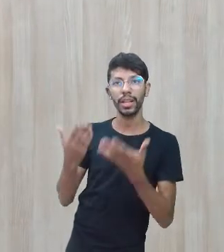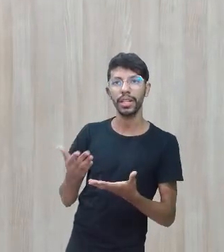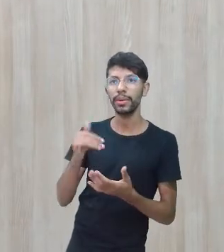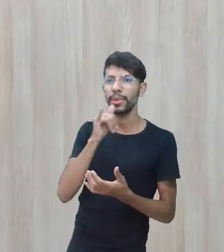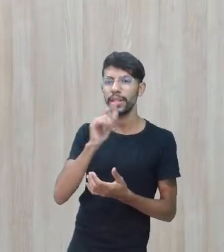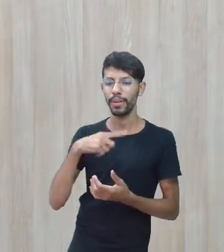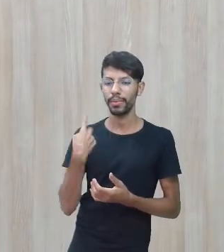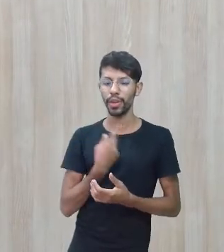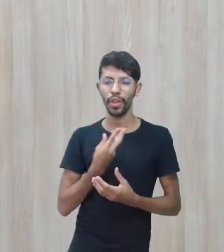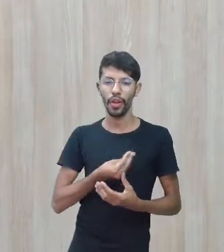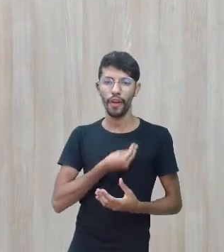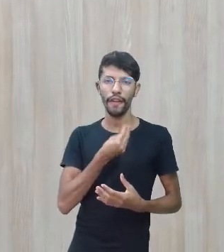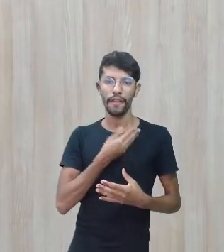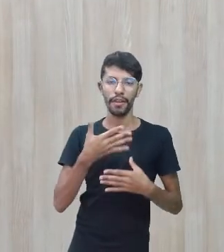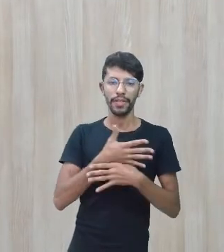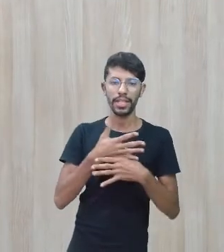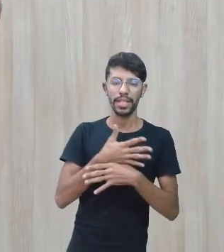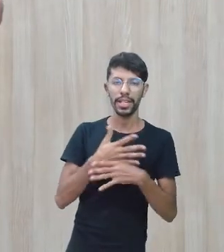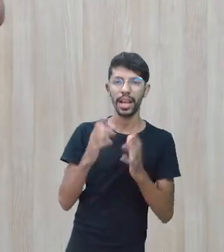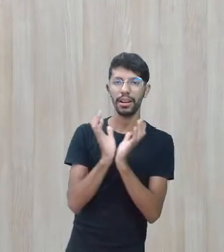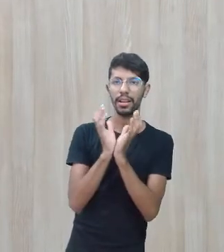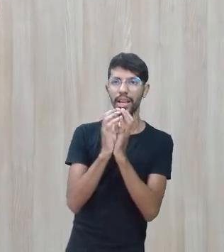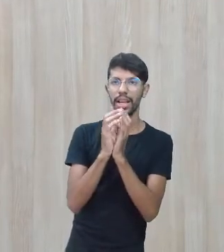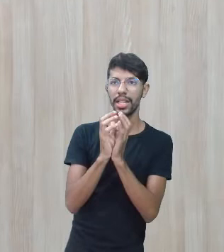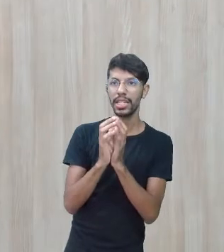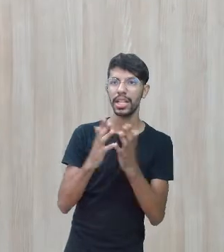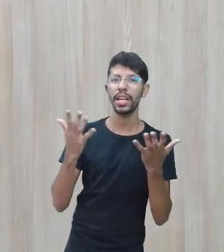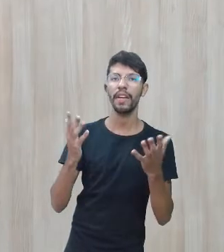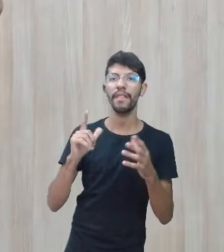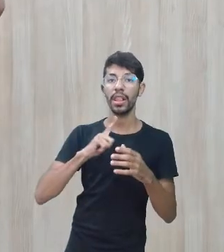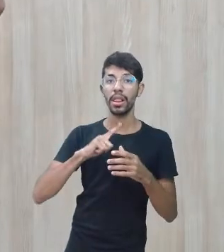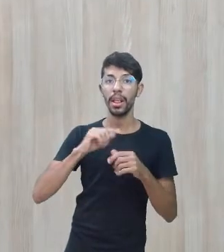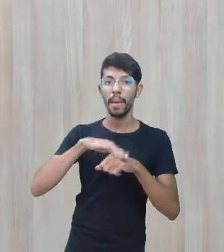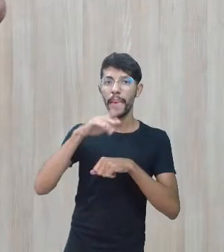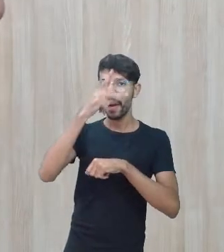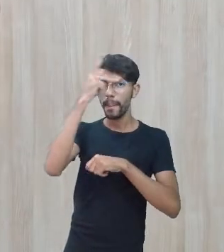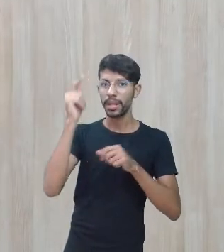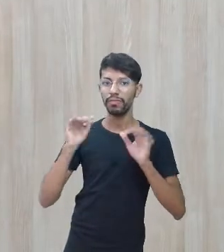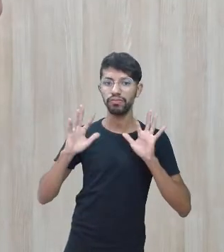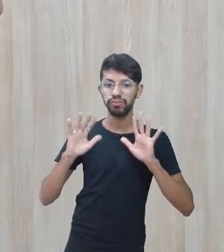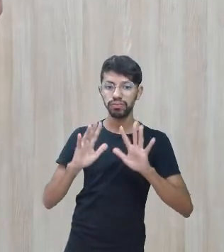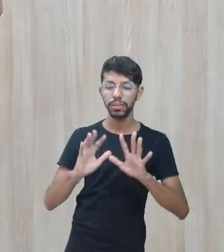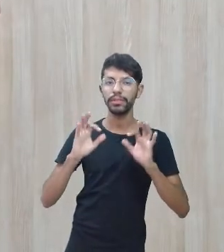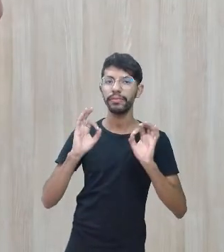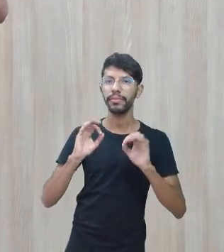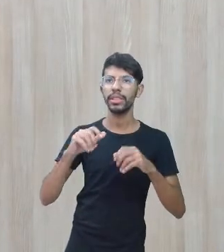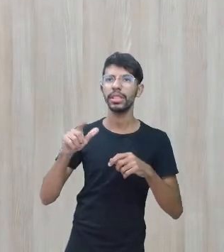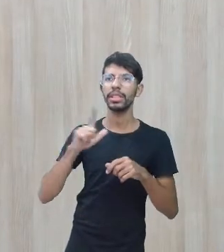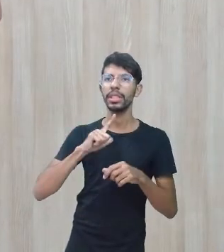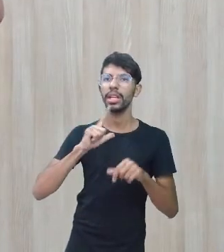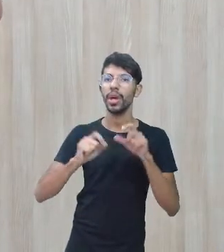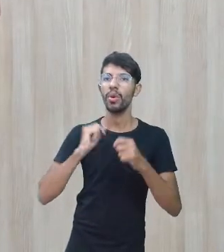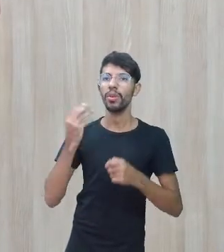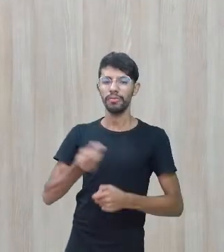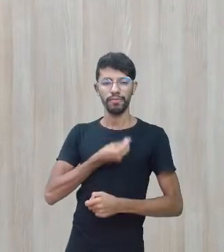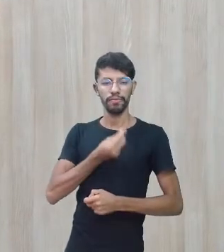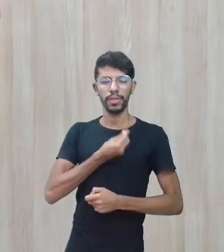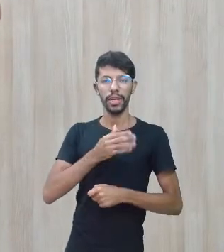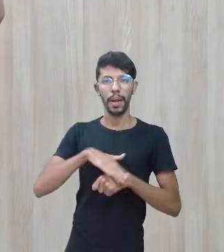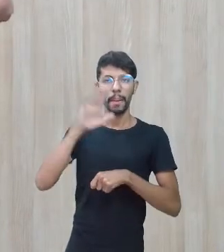do Recife, no centro urbano, né, um aglomerado maior de pessoas, talvez até uma presença maior